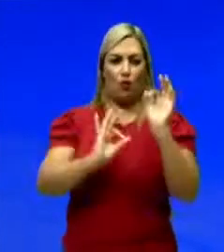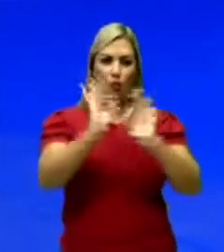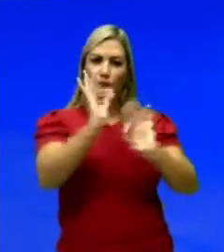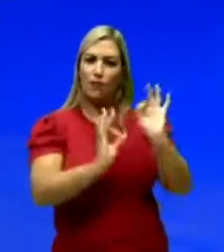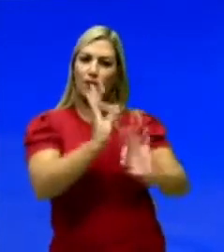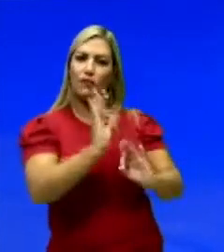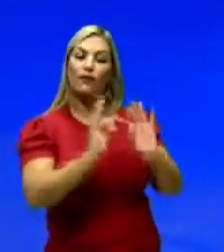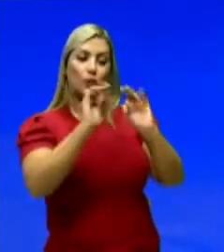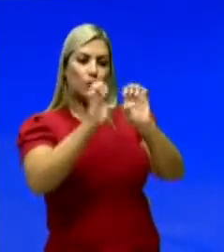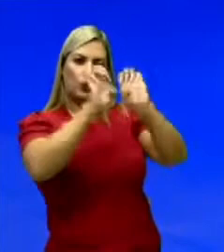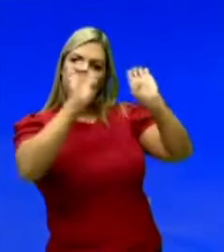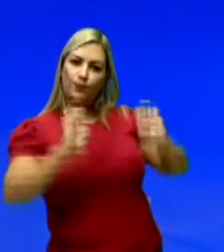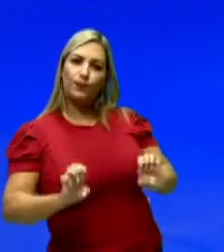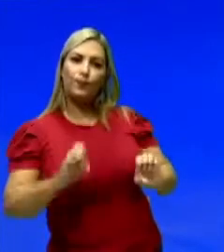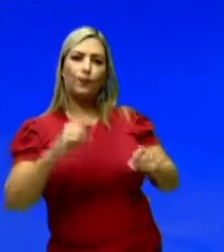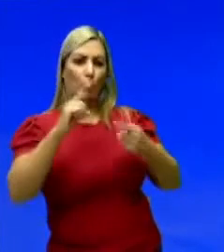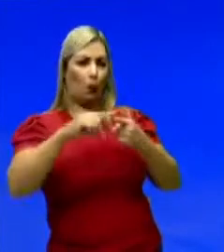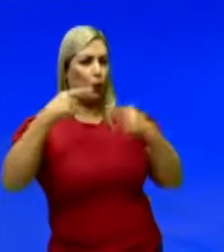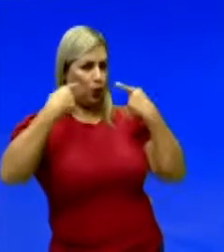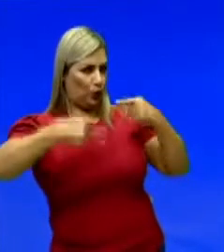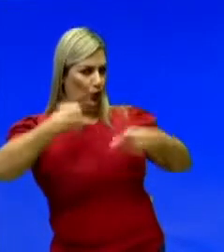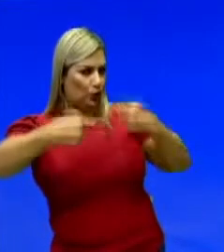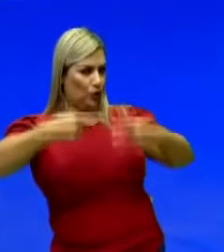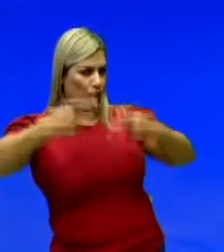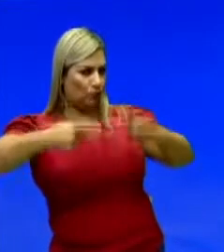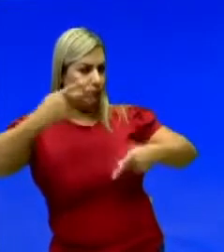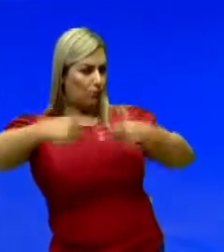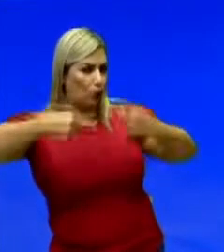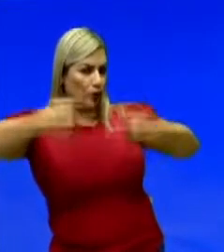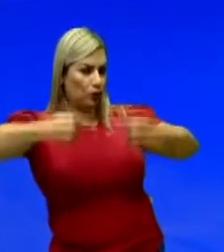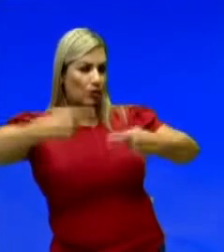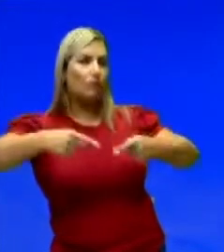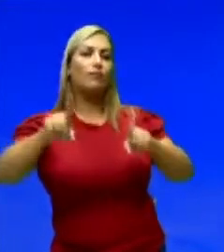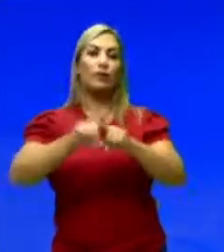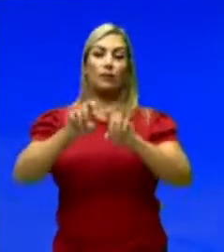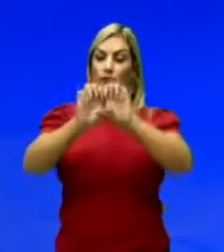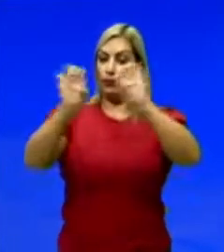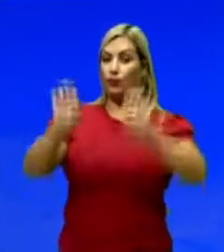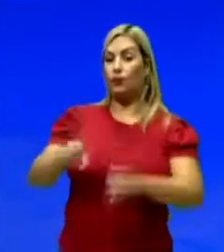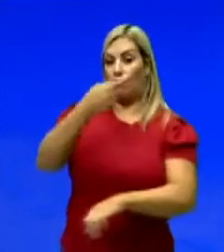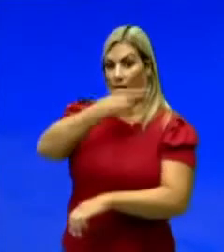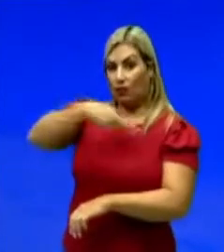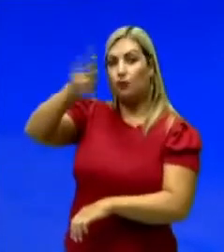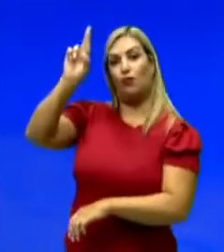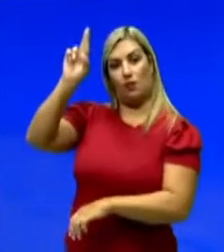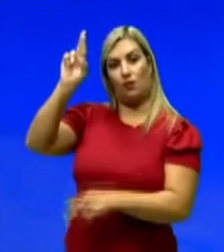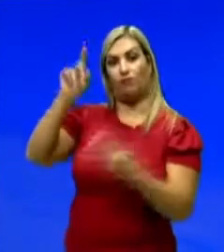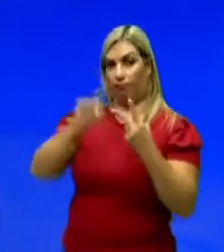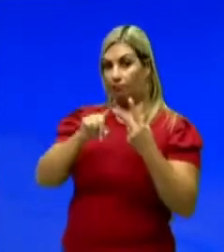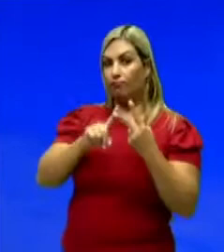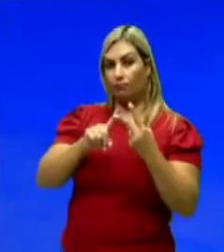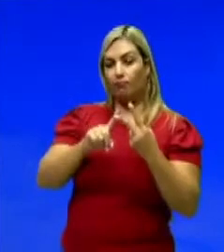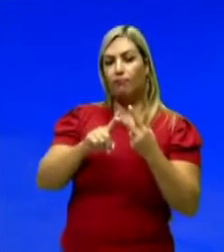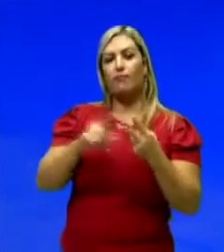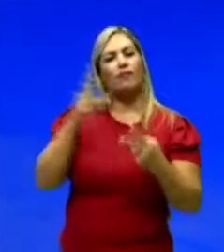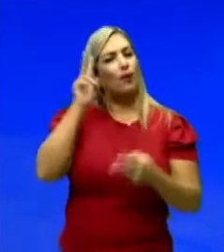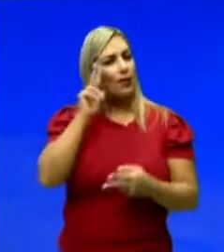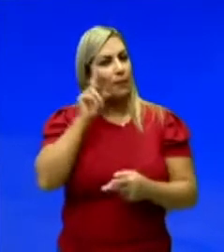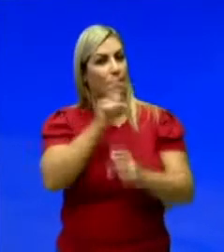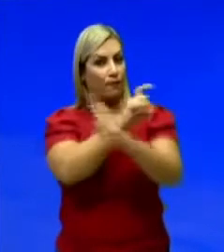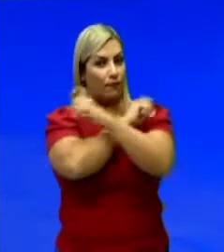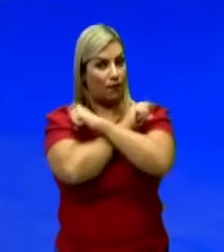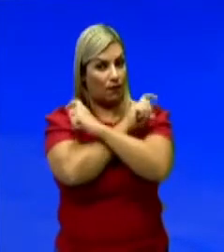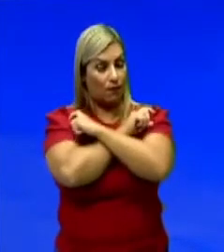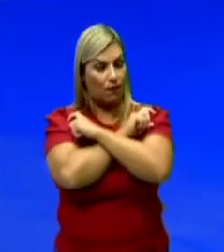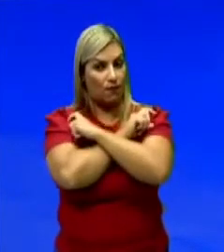organizava toda a estrutura política do egito e organizava toda a estrutura religiosa basta lembrar que